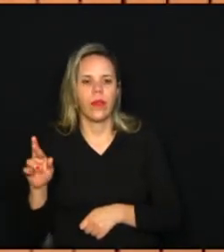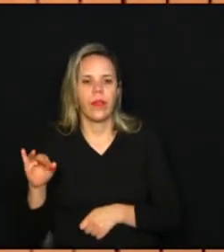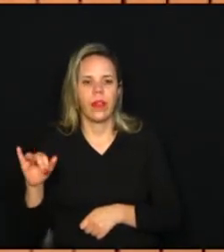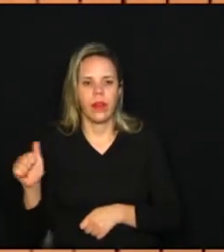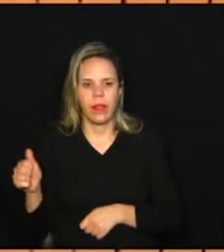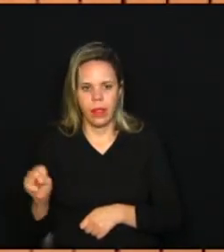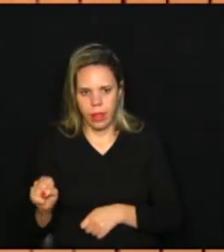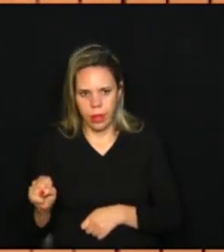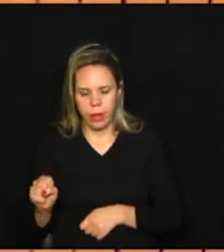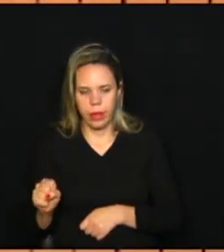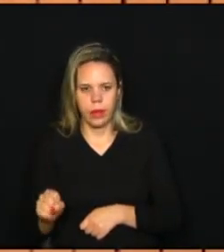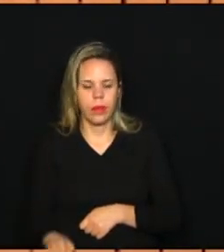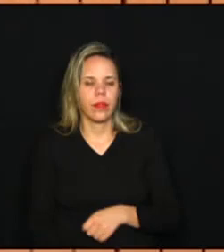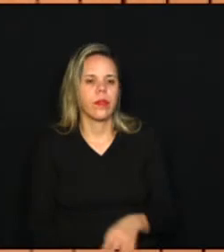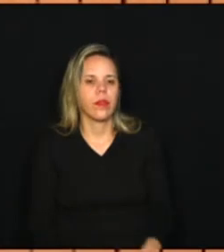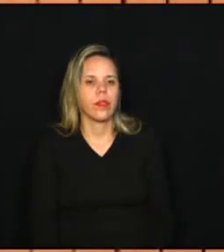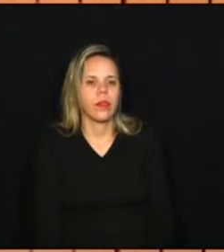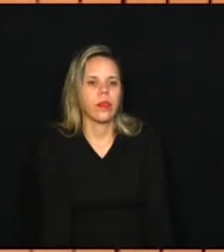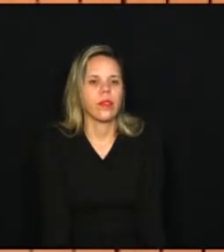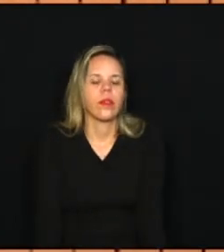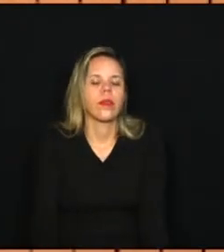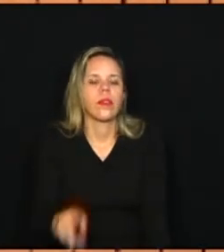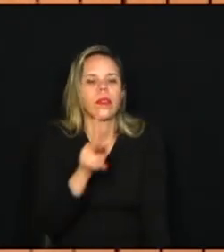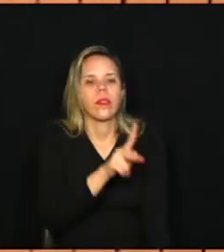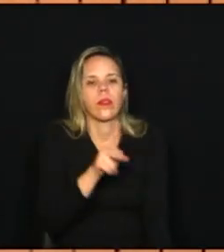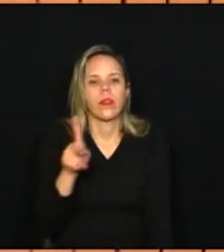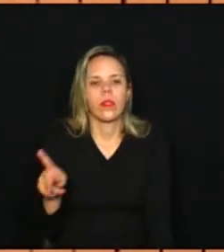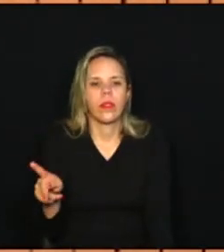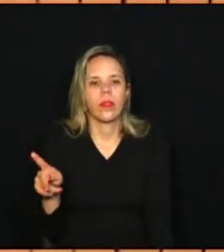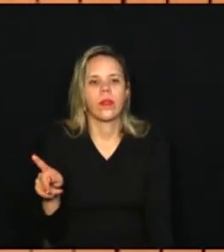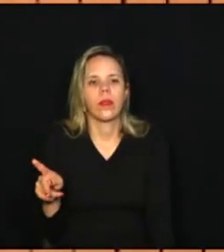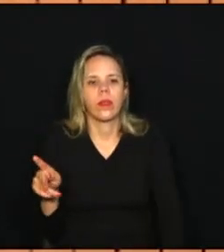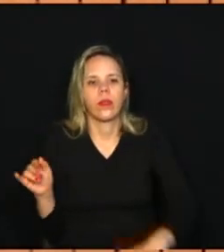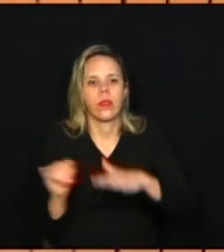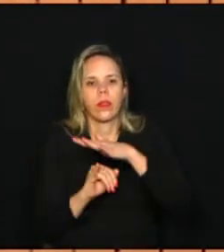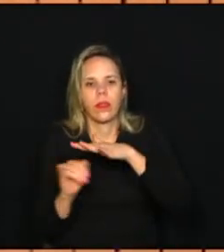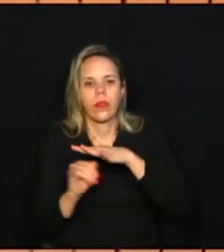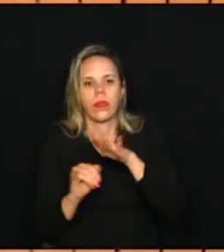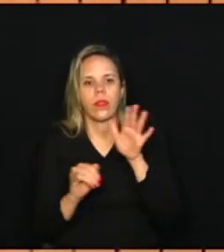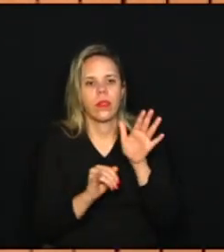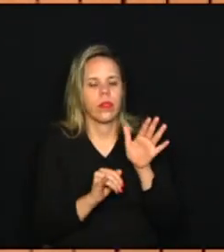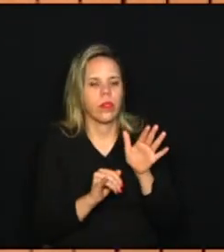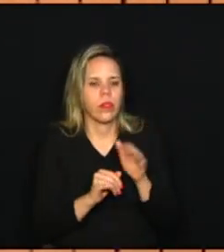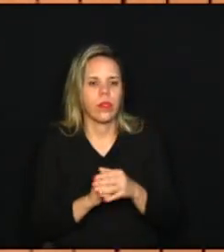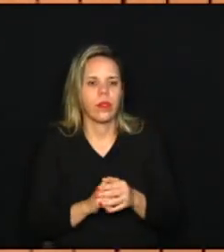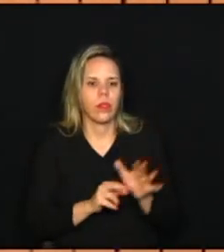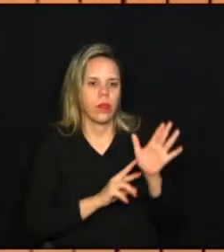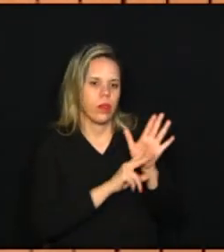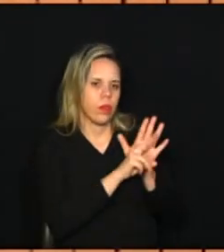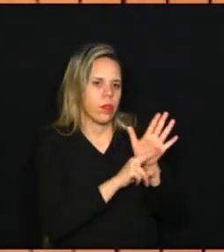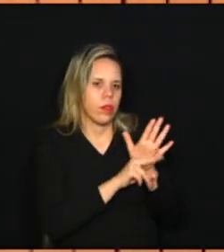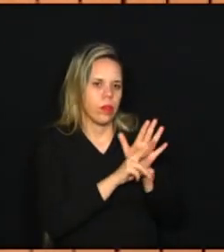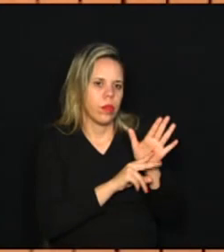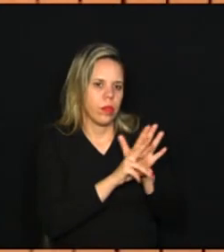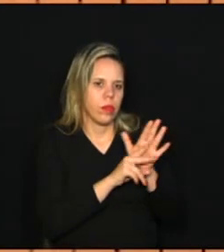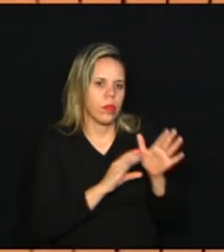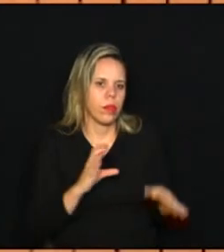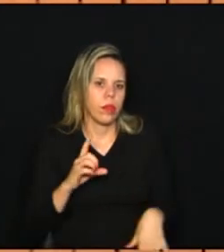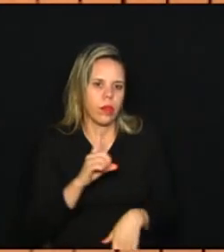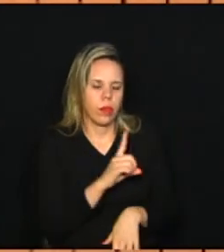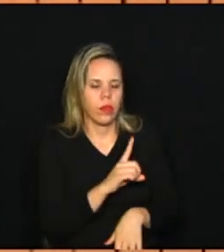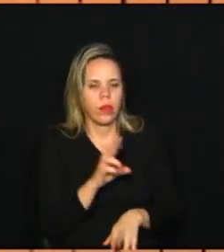O Alessandro Farias é o professor do Instituto de Biologia, coordenador da Frente